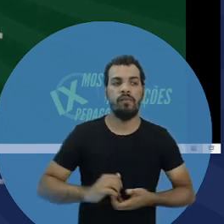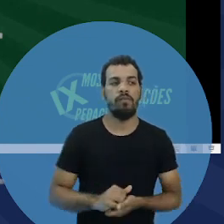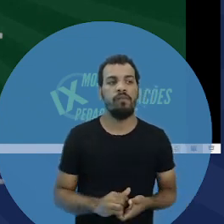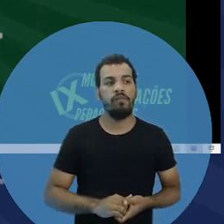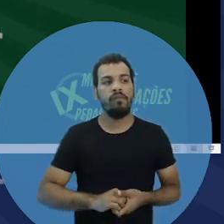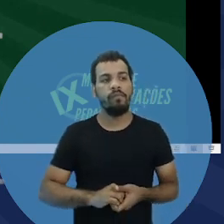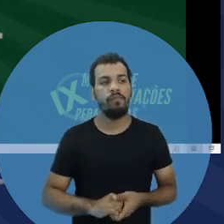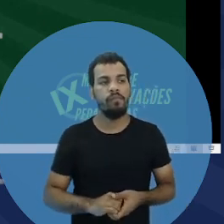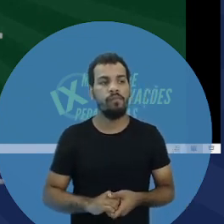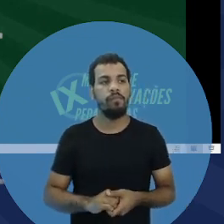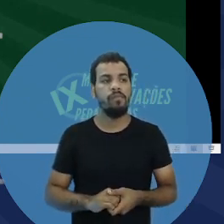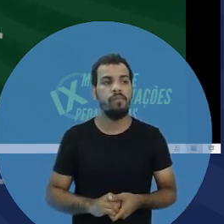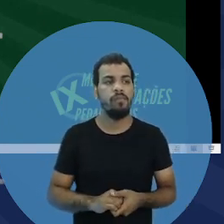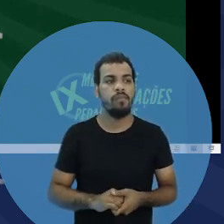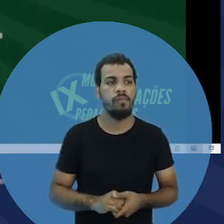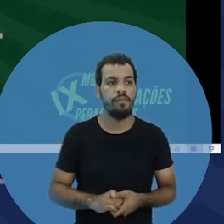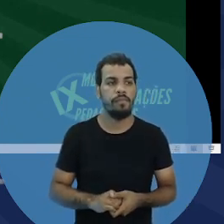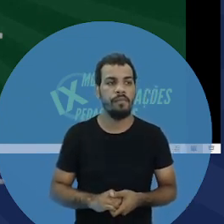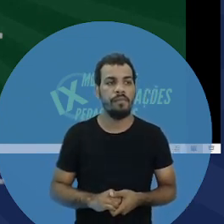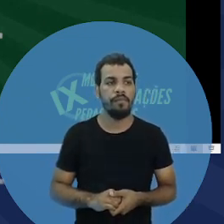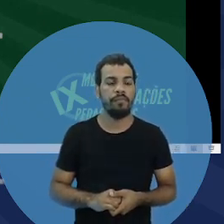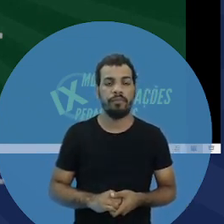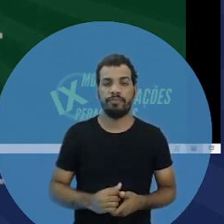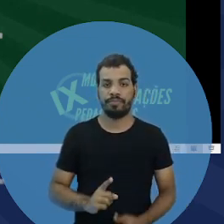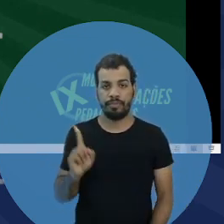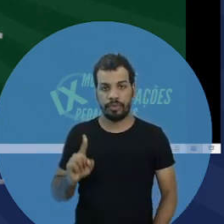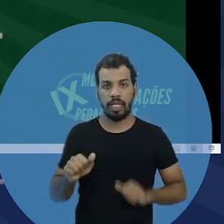Aqui foi o Setembro Amarelo.